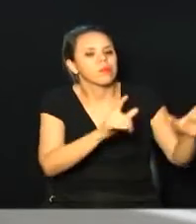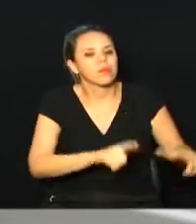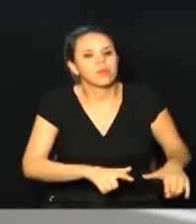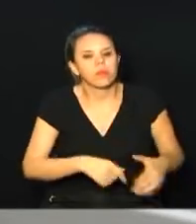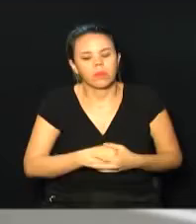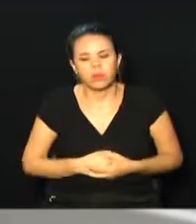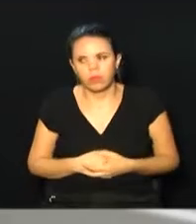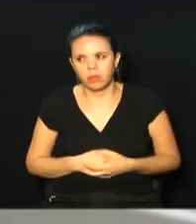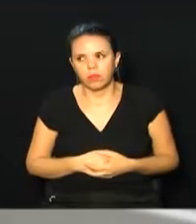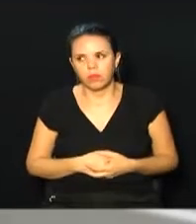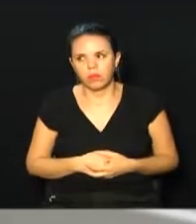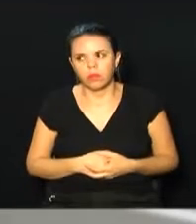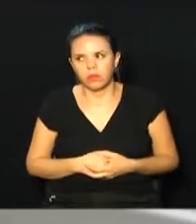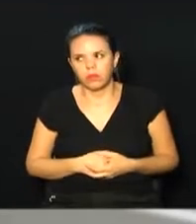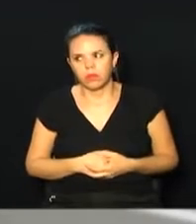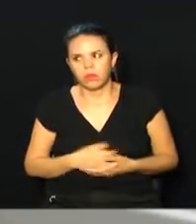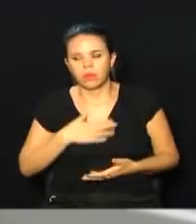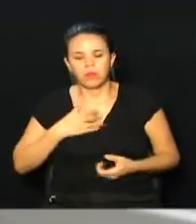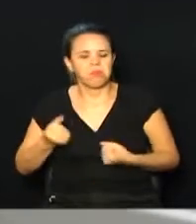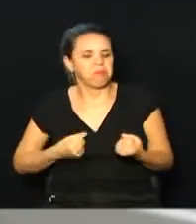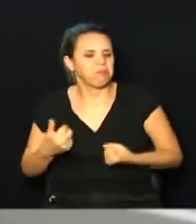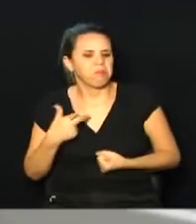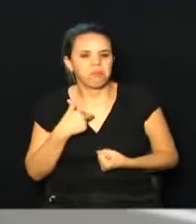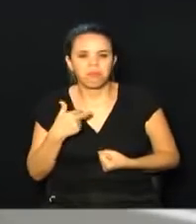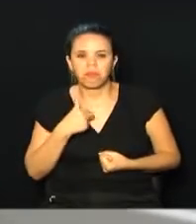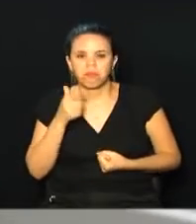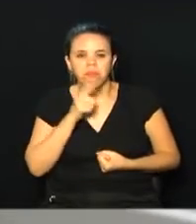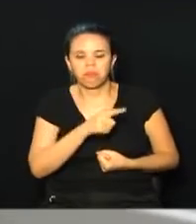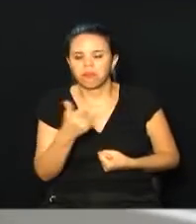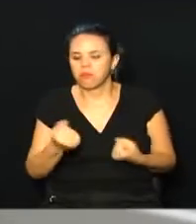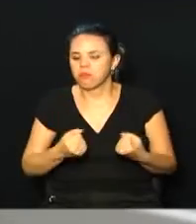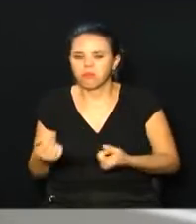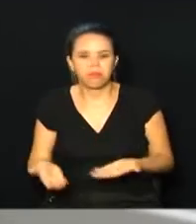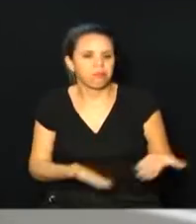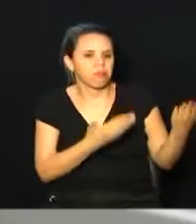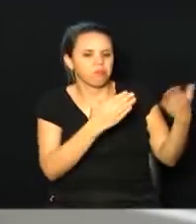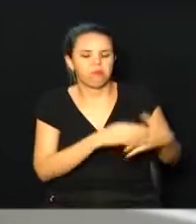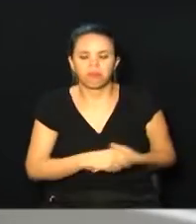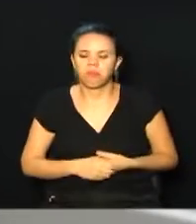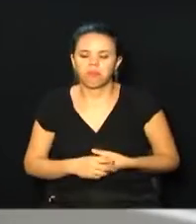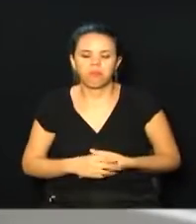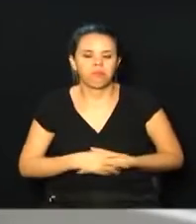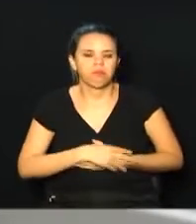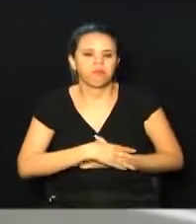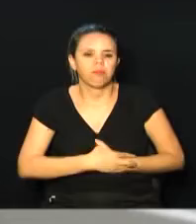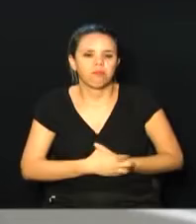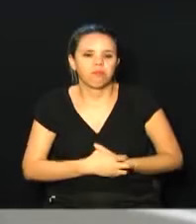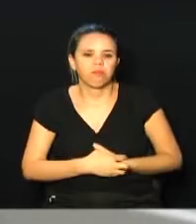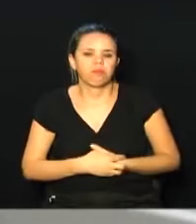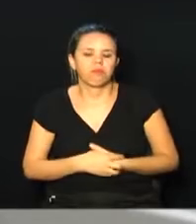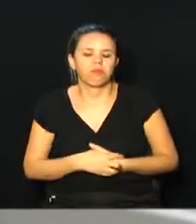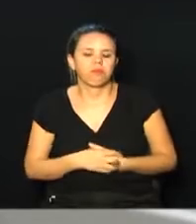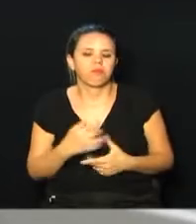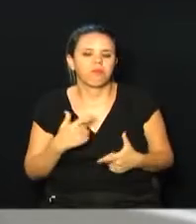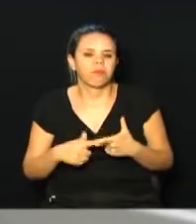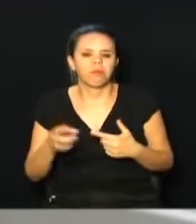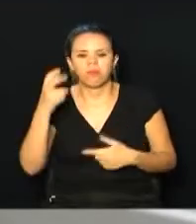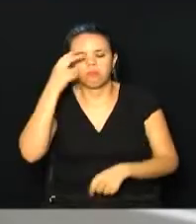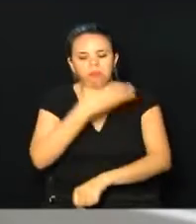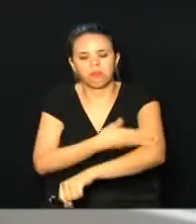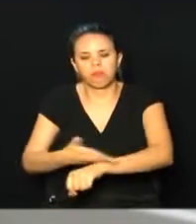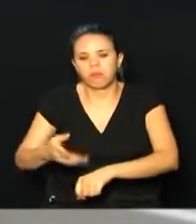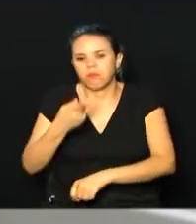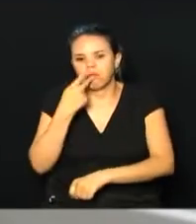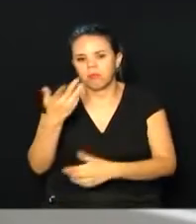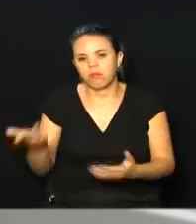isso no meu carro, ou eu não consigo um veículo que caiba. E aí entra até naquela questão da cultura que o senhor acaba de